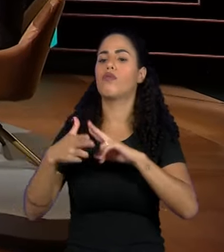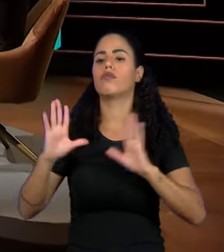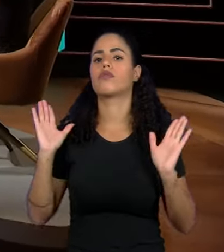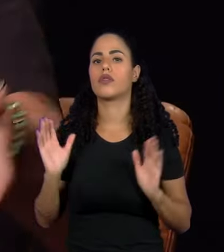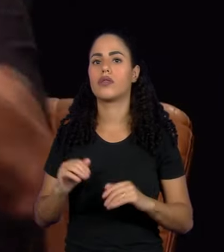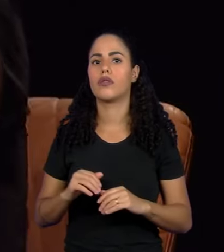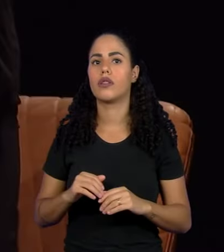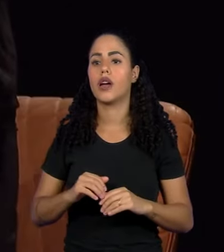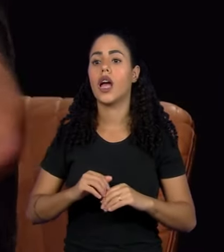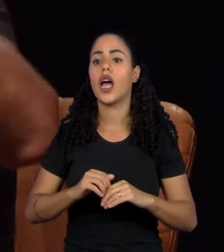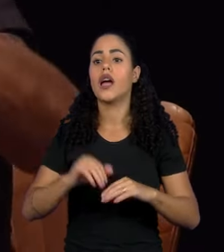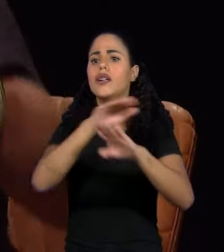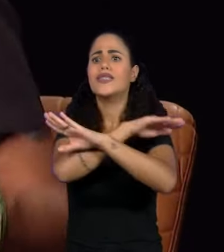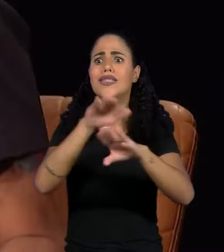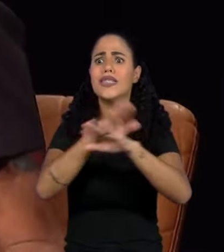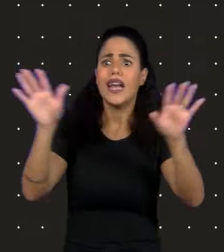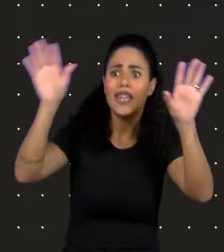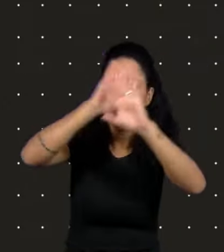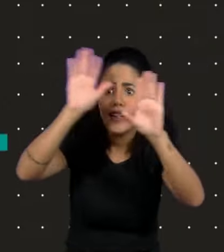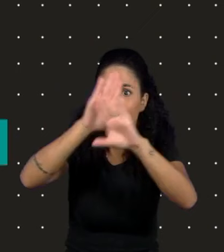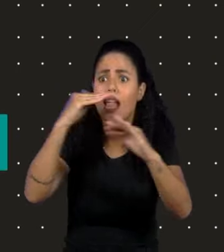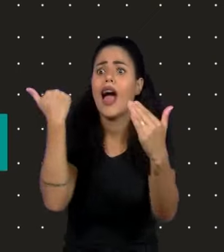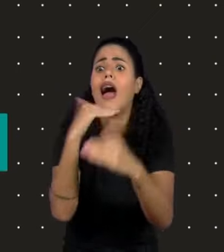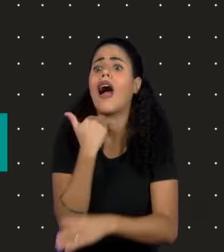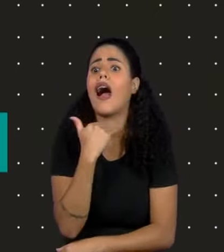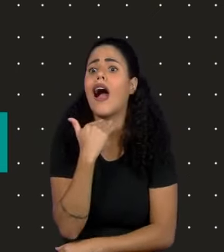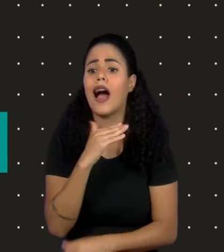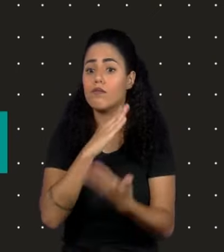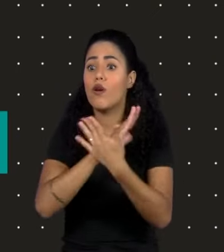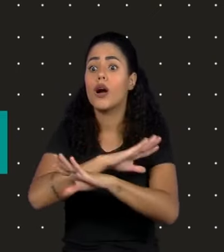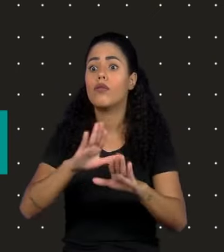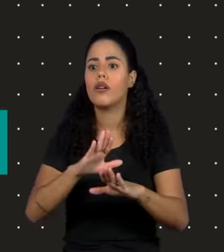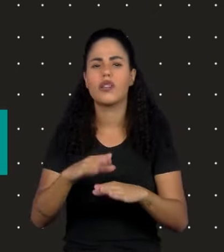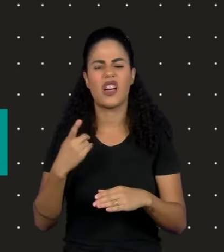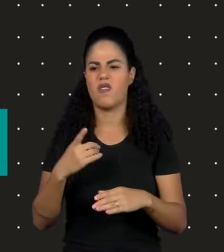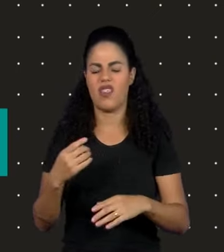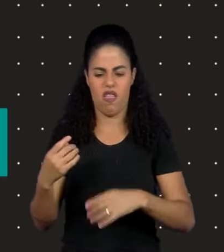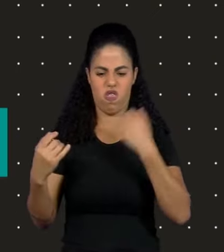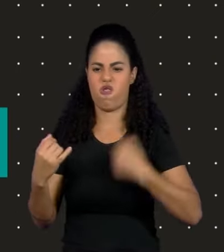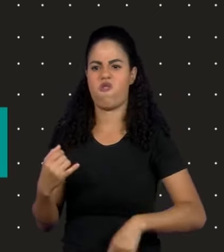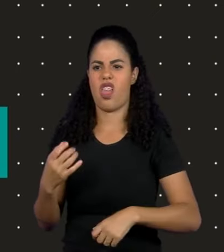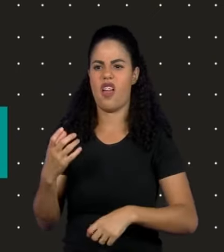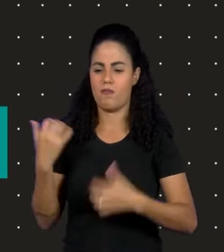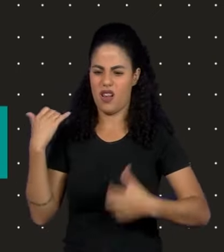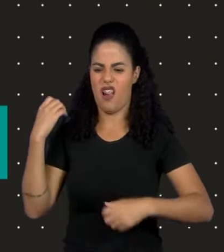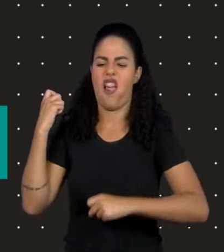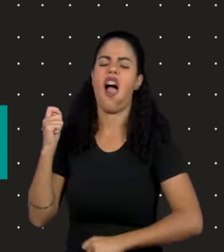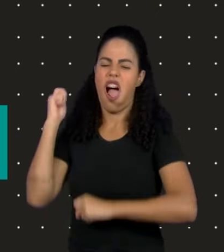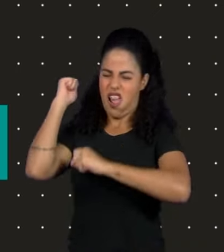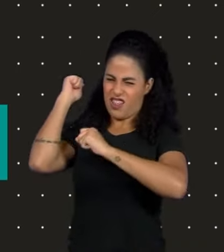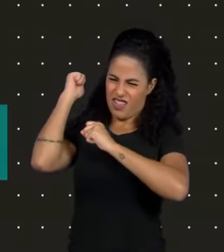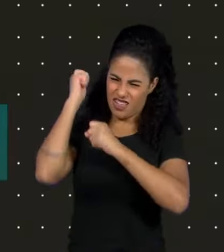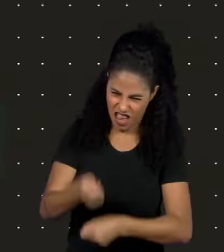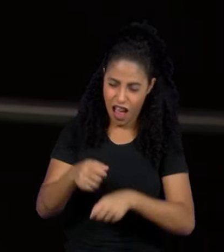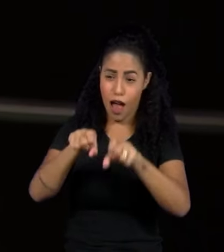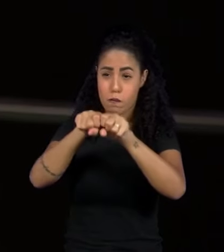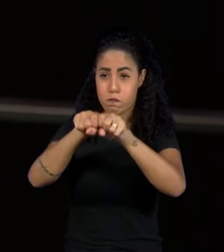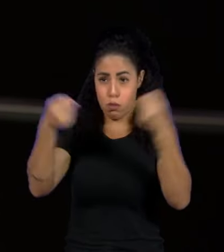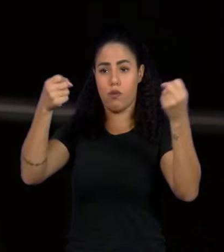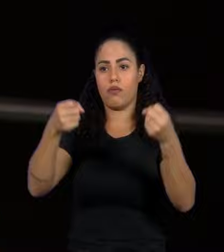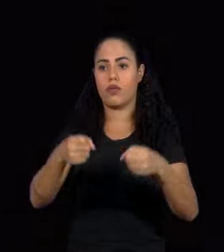assim, talvez deve ter feito, mas falou, você tá no meio da música. Aí Edgar quebrou a guitarra, virou até um ícone, né? O Edgar quebra a guitarra no meio do